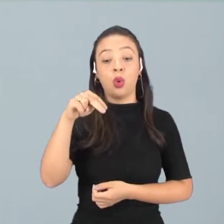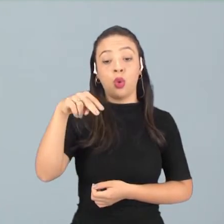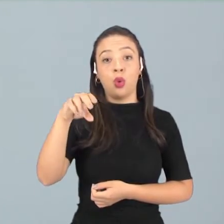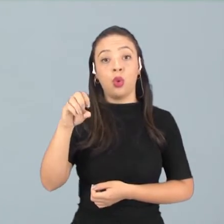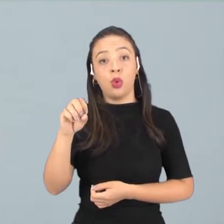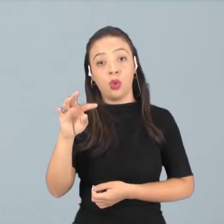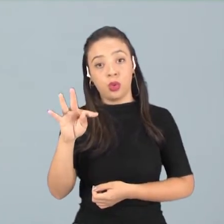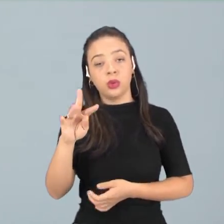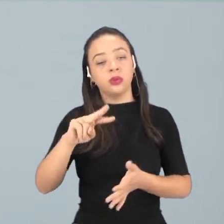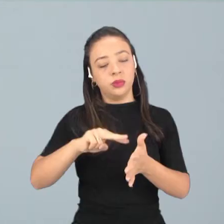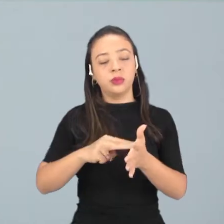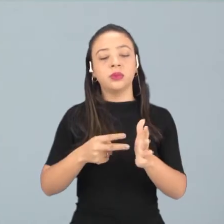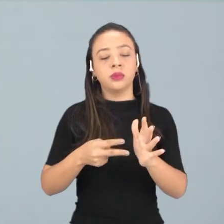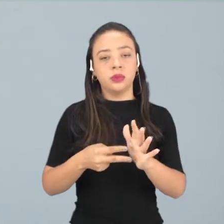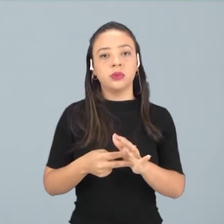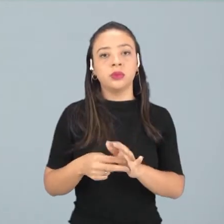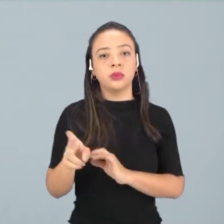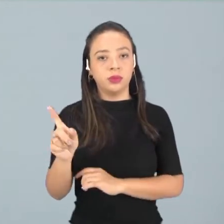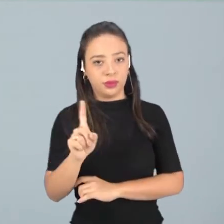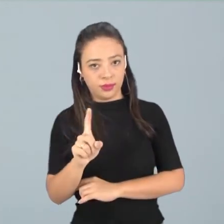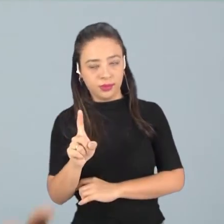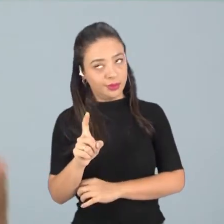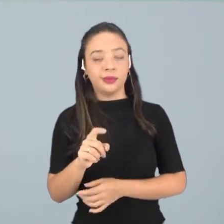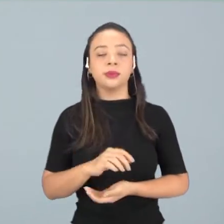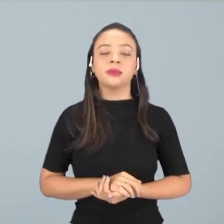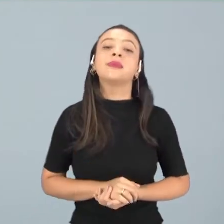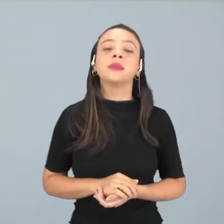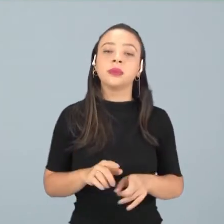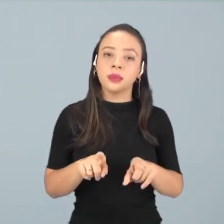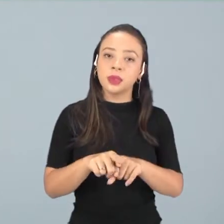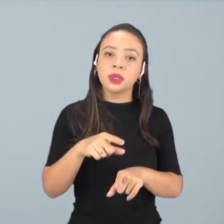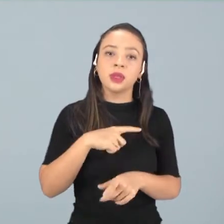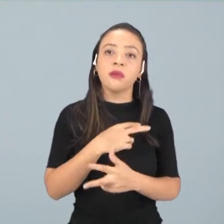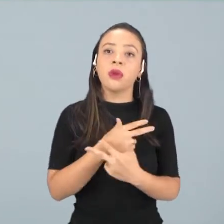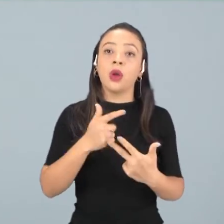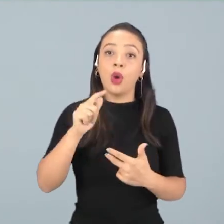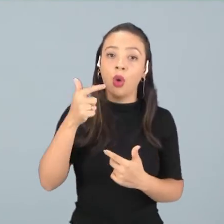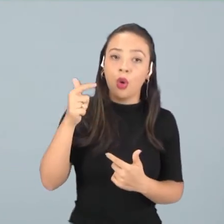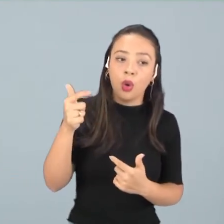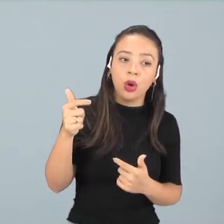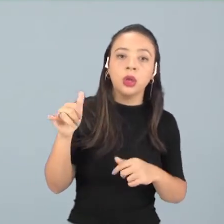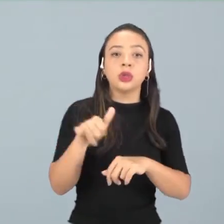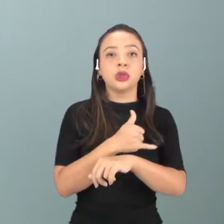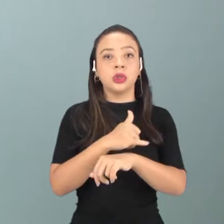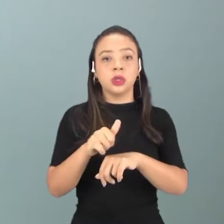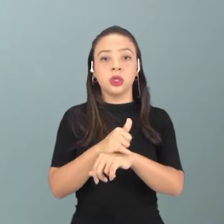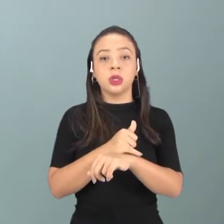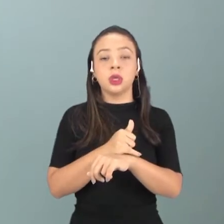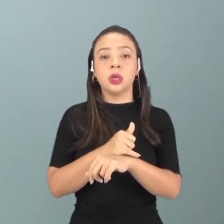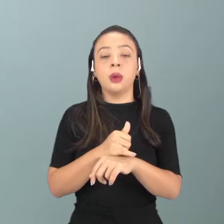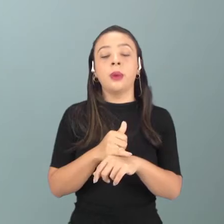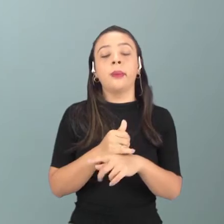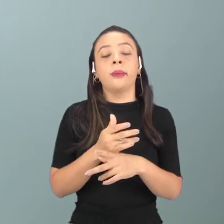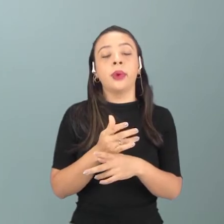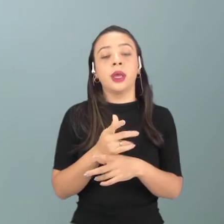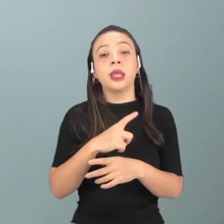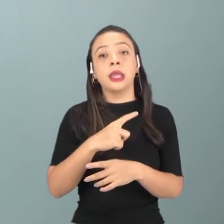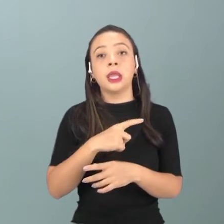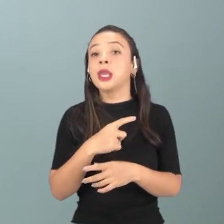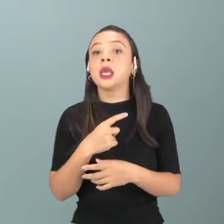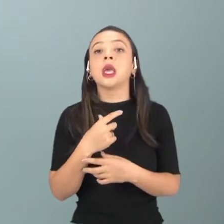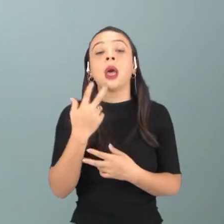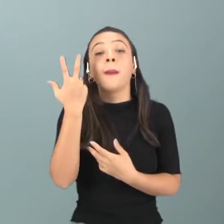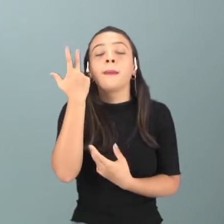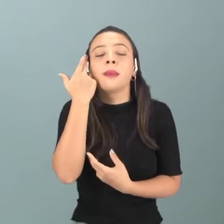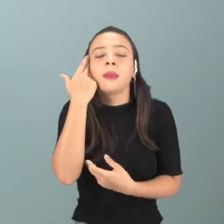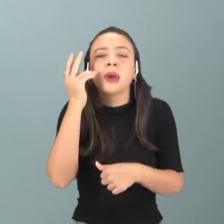ele vai virar negativo, certo? É claro que nós também temos aquelas contrações que nós usamos para deixar a fala mais natural, mas tudo bem se você colocar